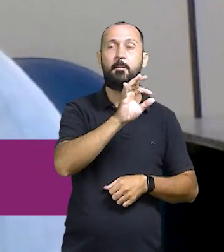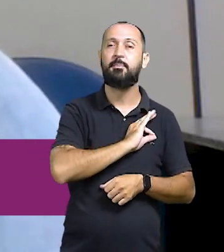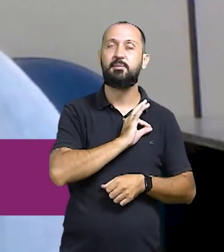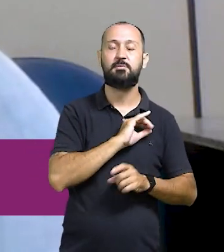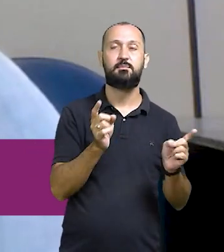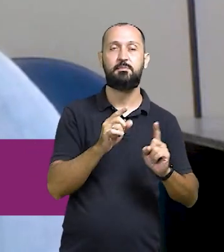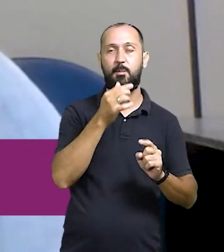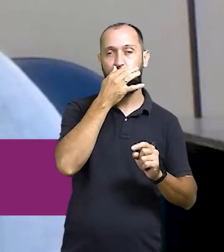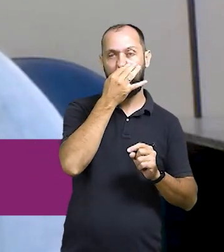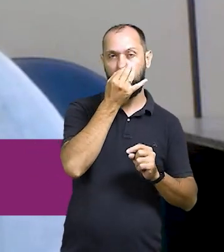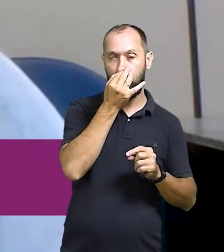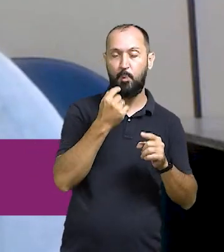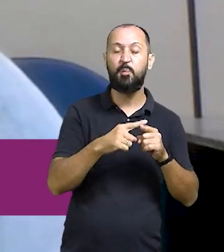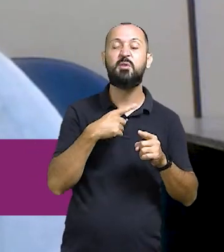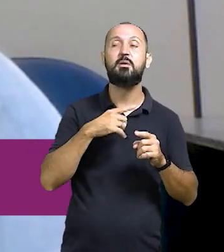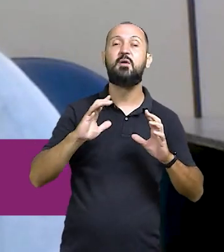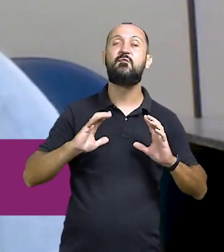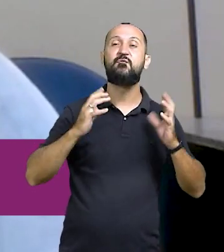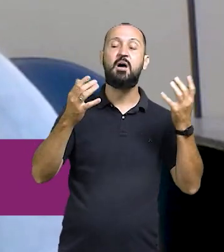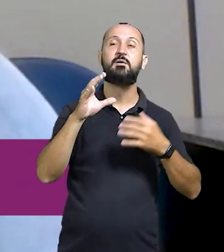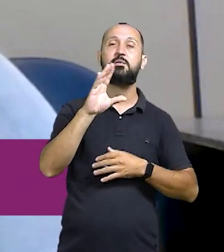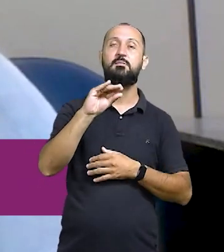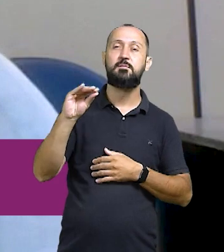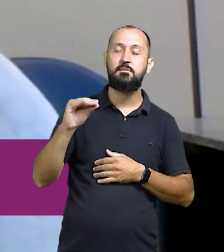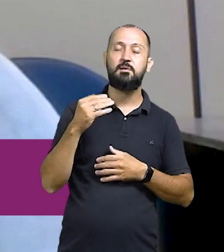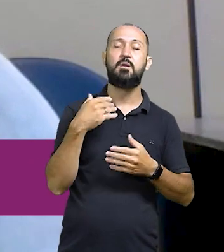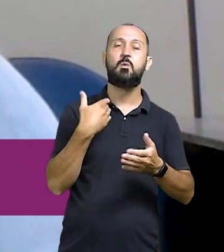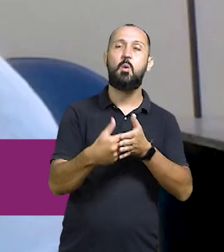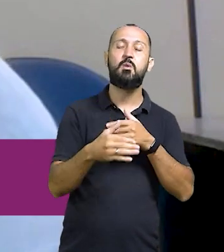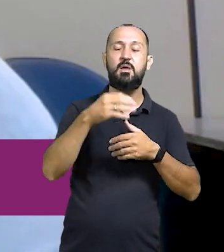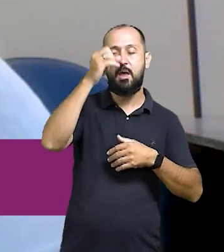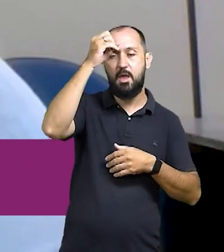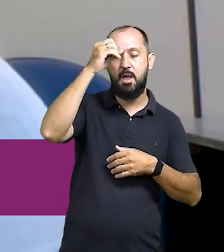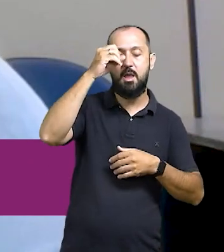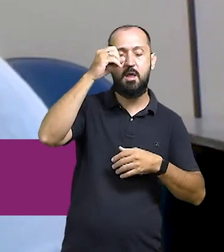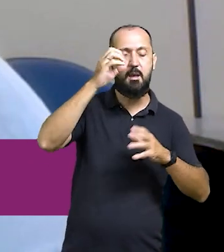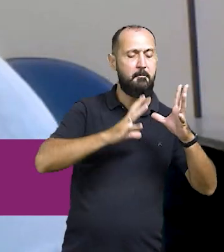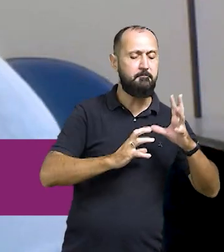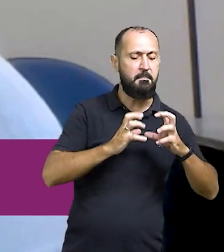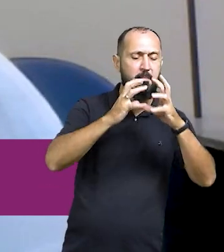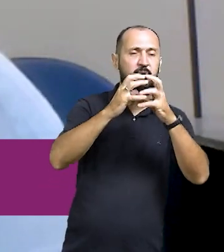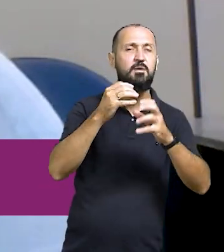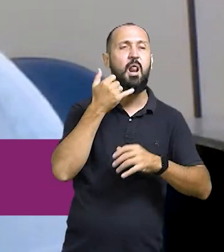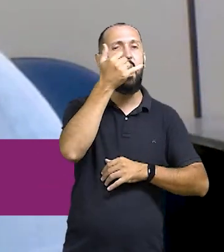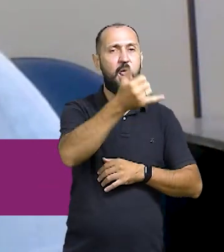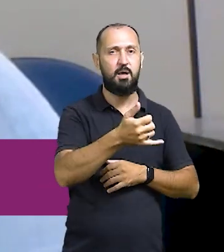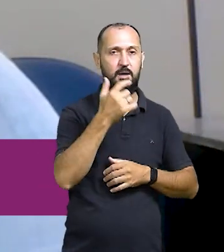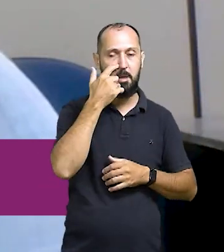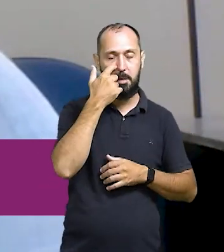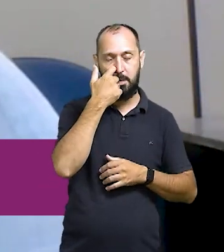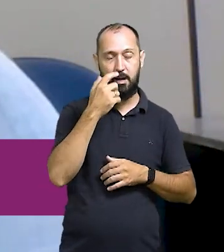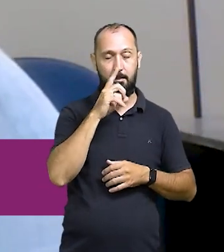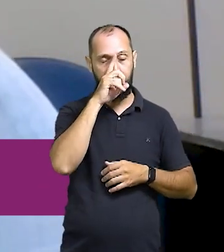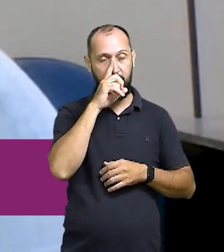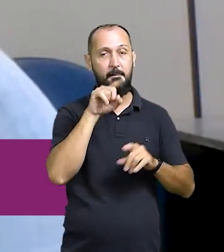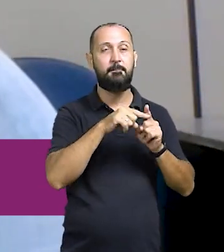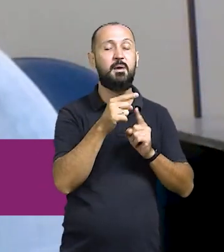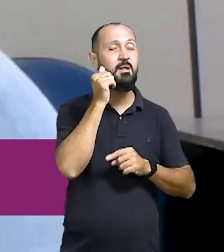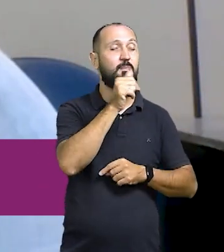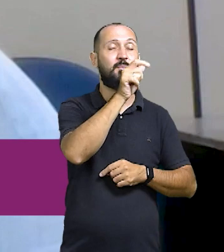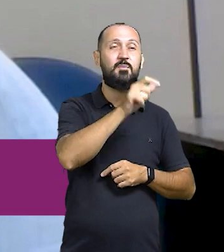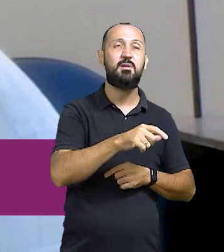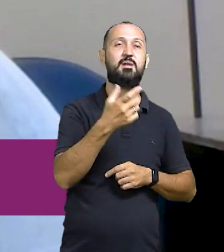e não porque ele era feminicida, não porque ele odiava. Você não vê falar nas notícias misoginia, você não vê falar nas